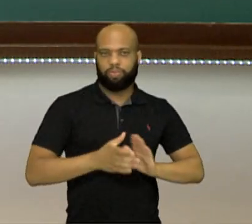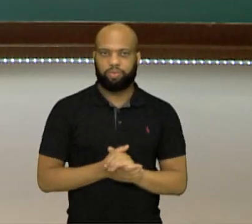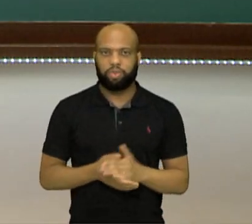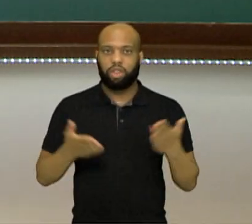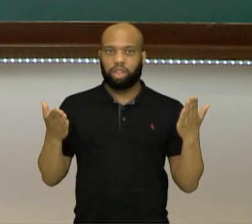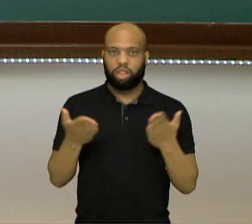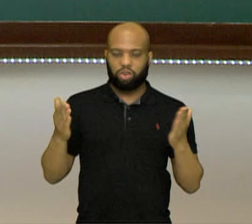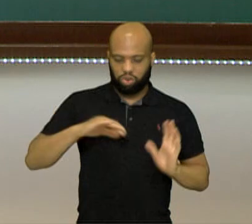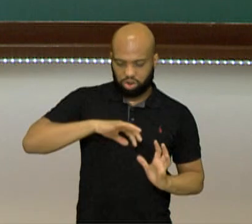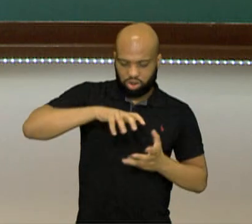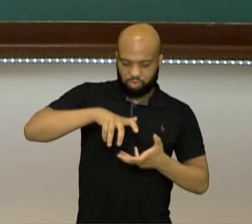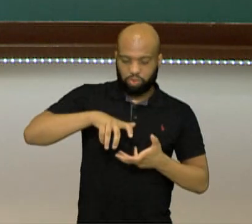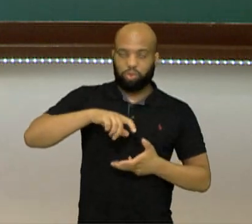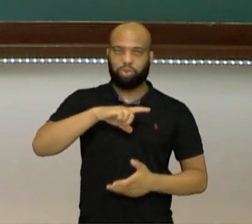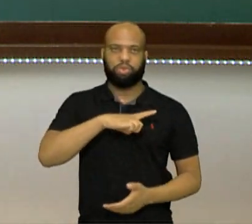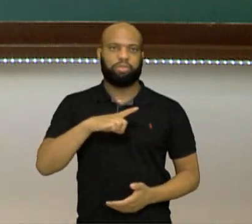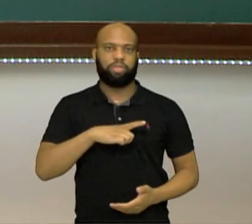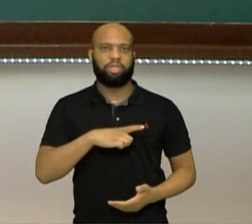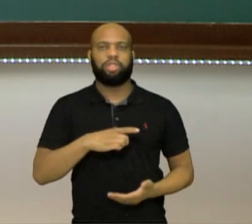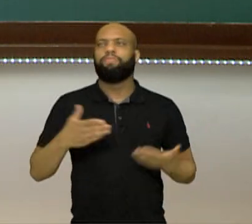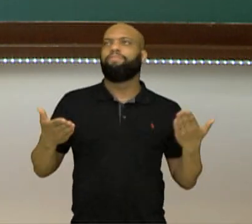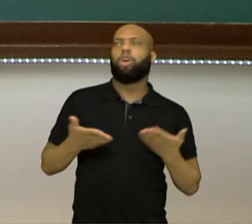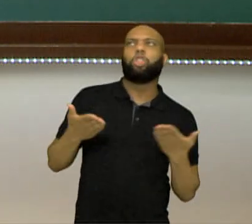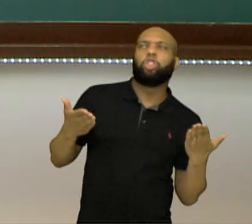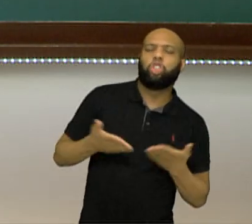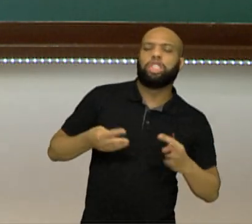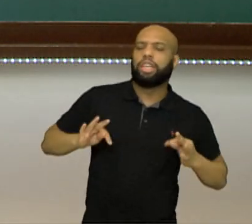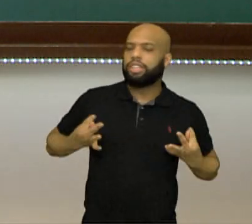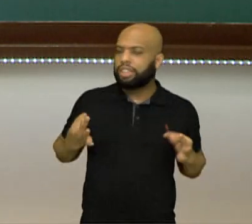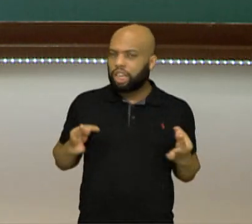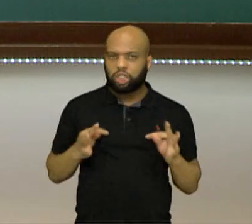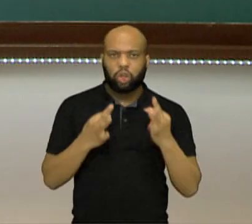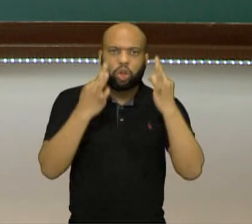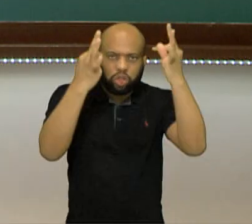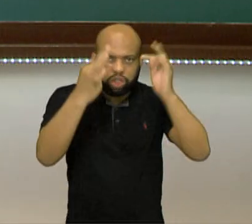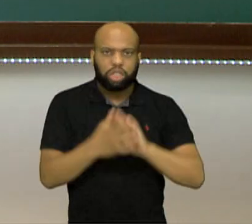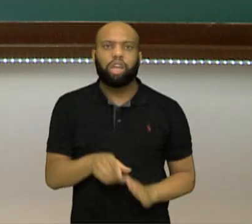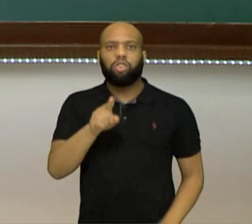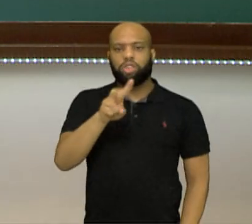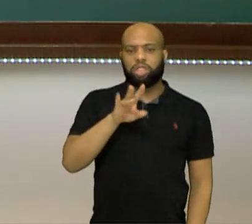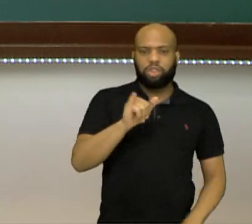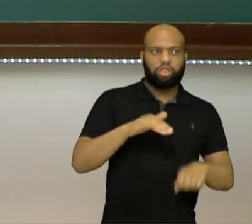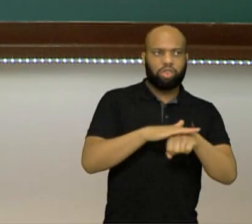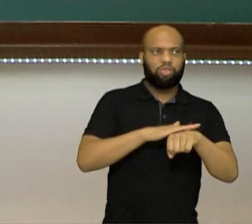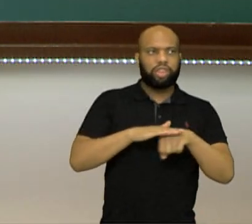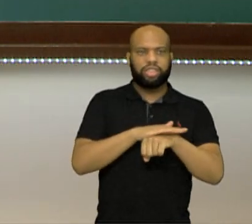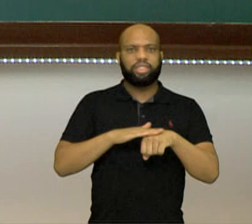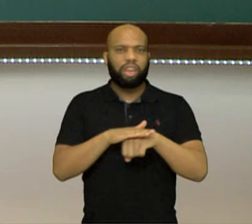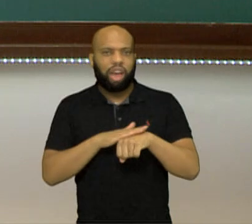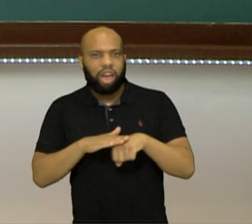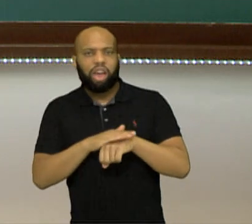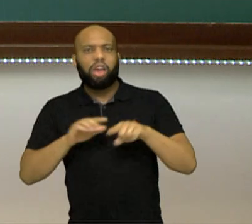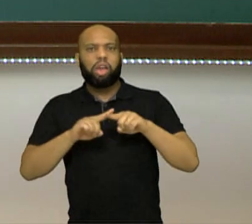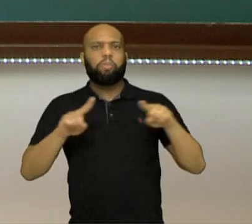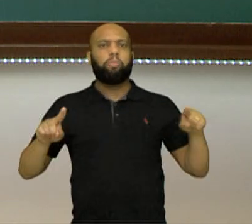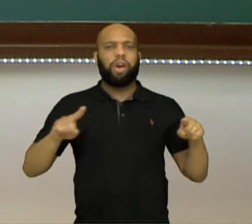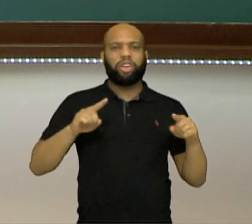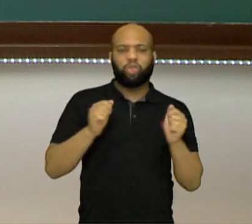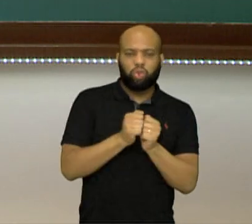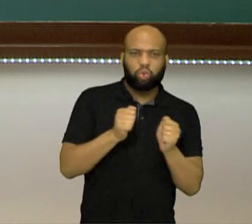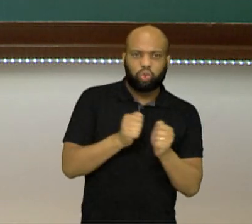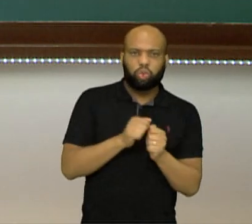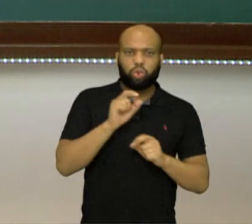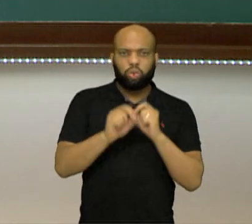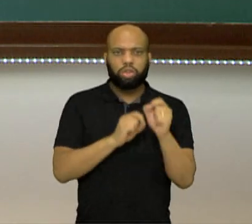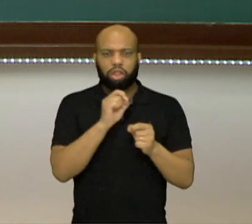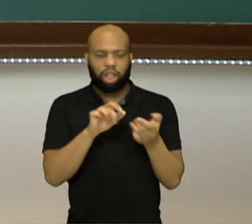nesse mundo nosso que está hoje super tecnológico. Você vai conversar com alguém, está falando, e essa pessoa está com o que na